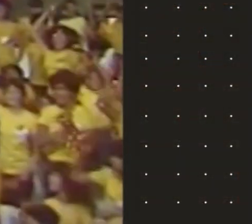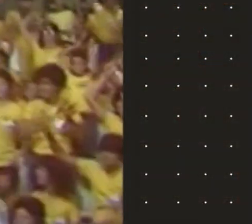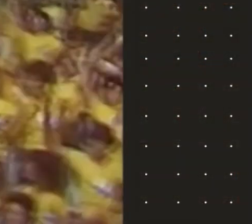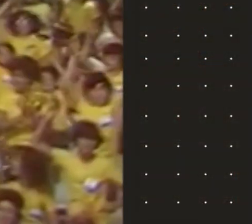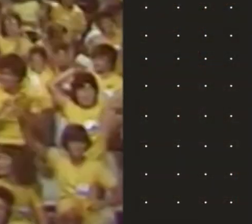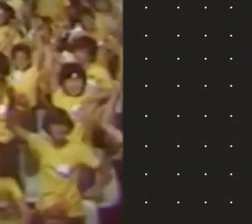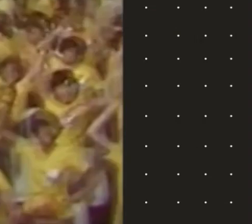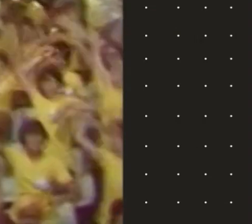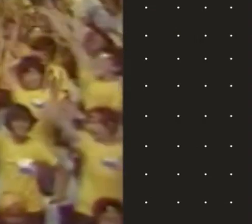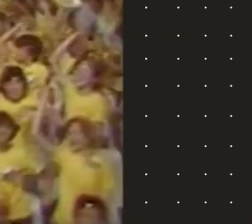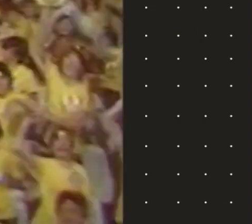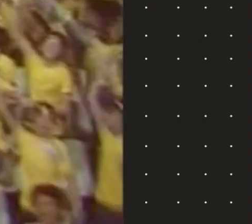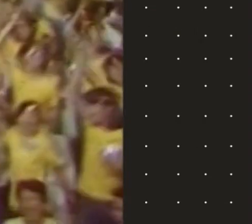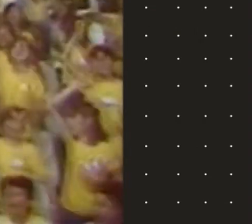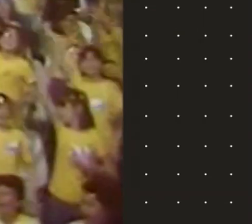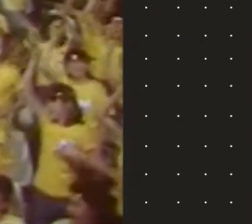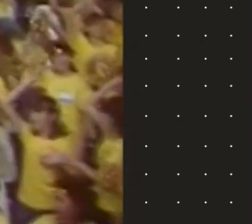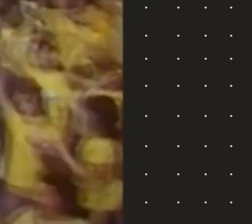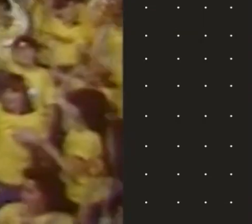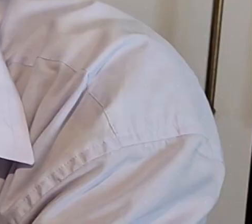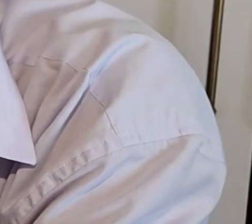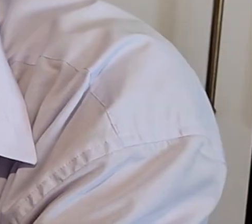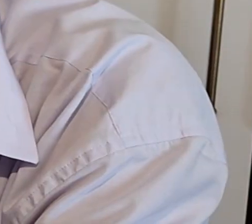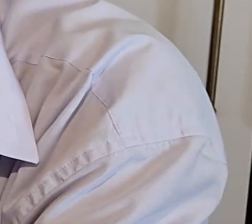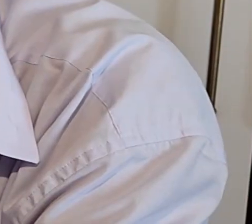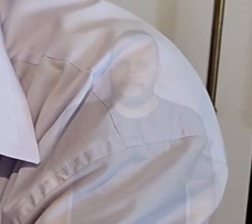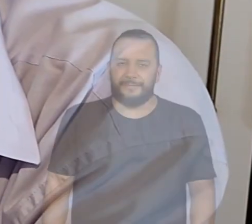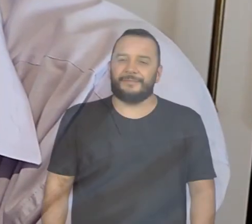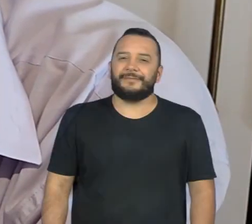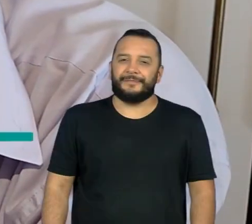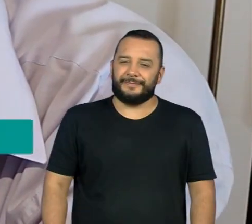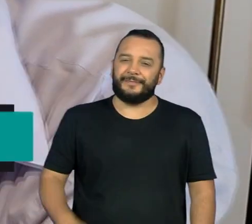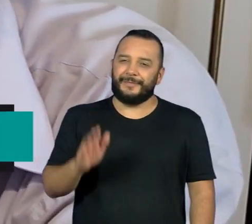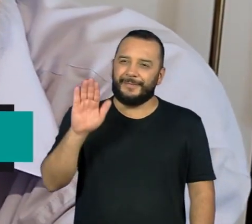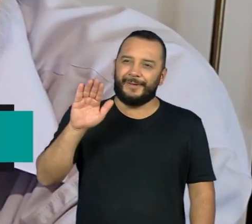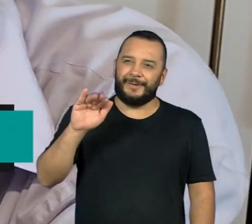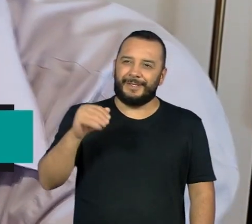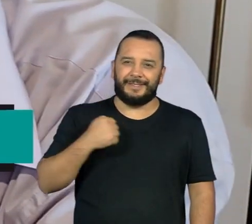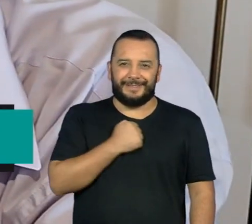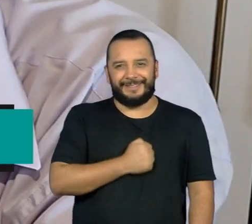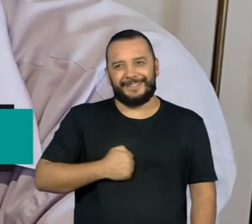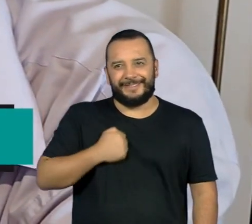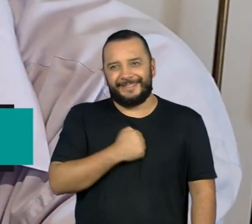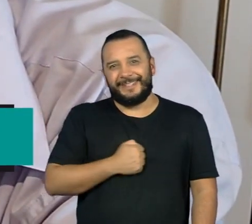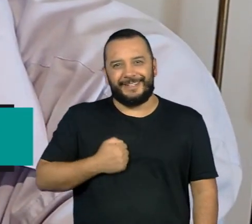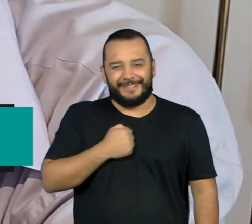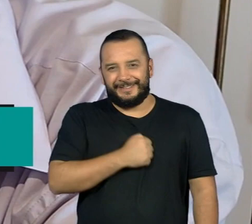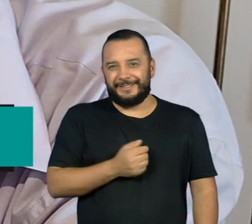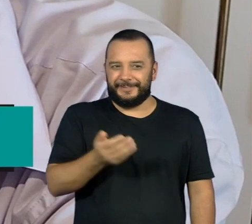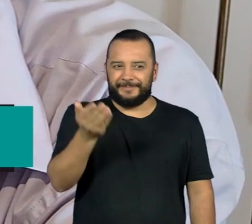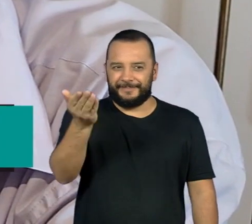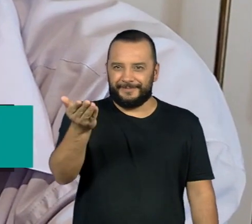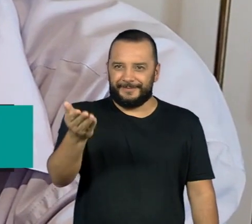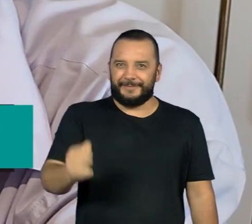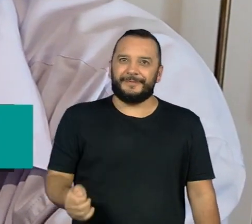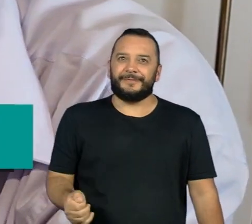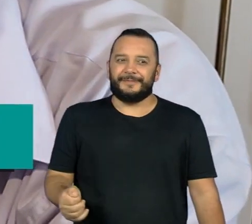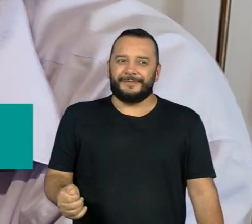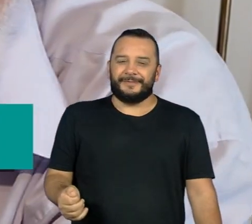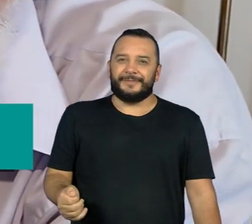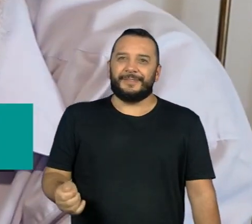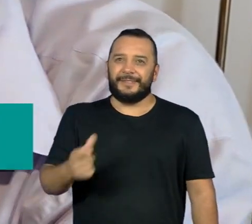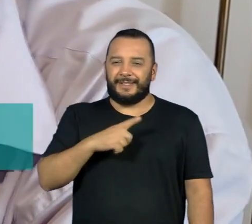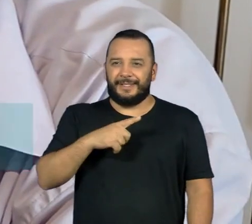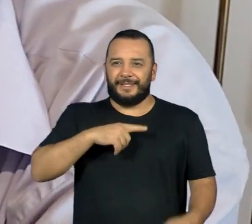é proibido colar, proibido colar. Oi, Clara. Saudades. Eu tenho